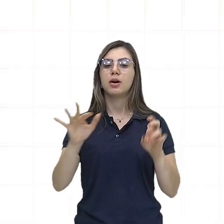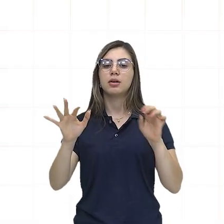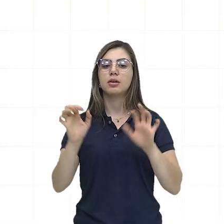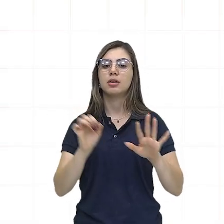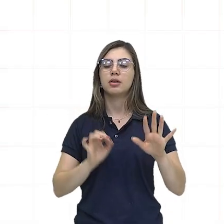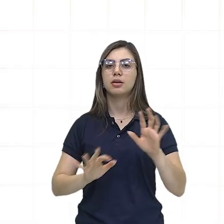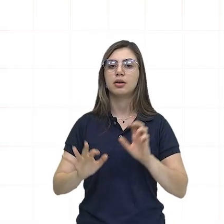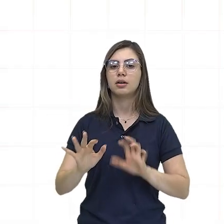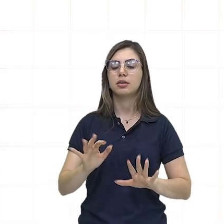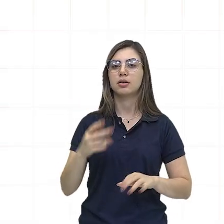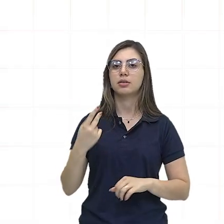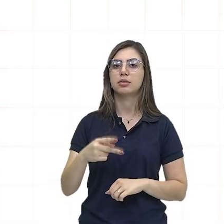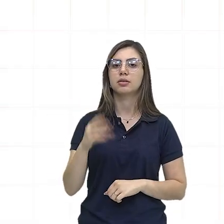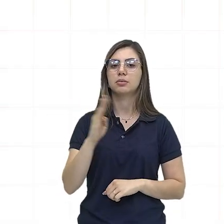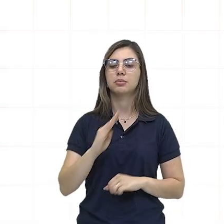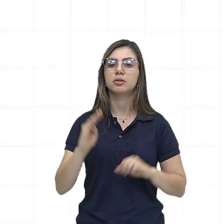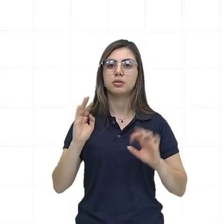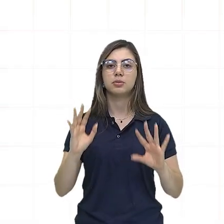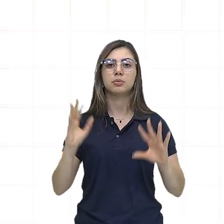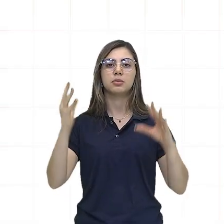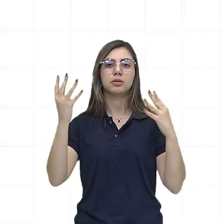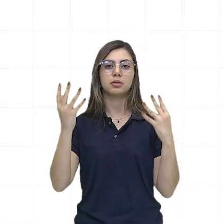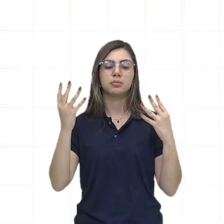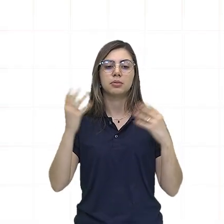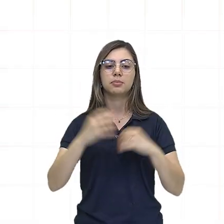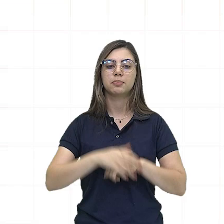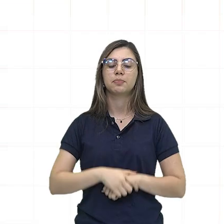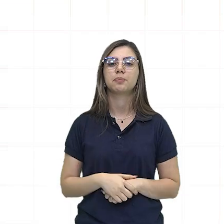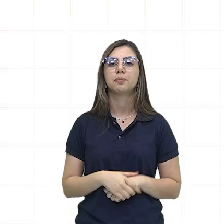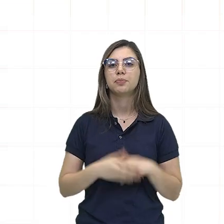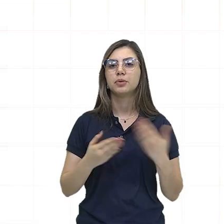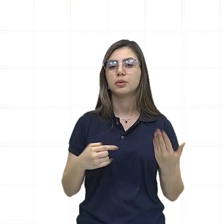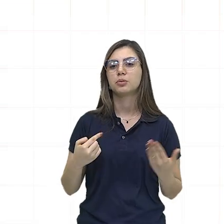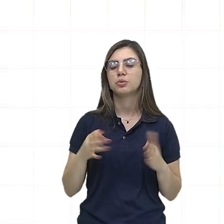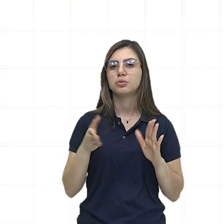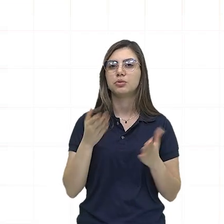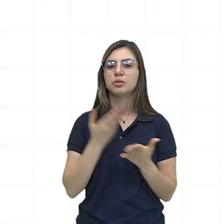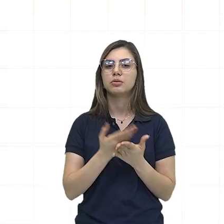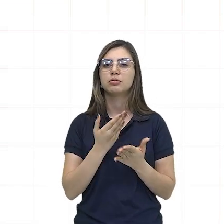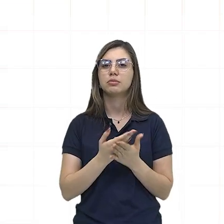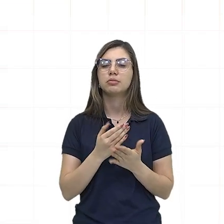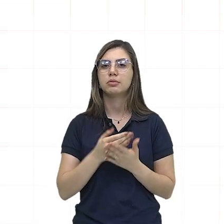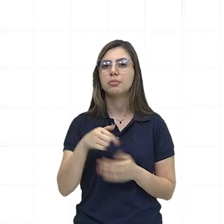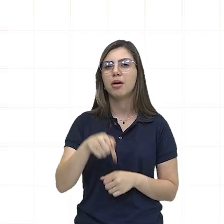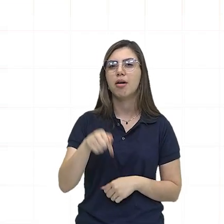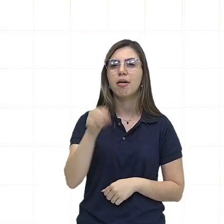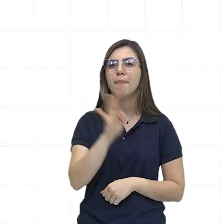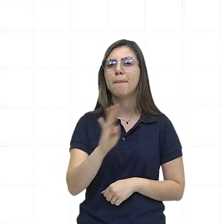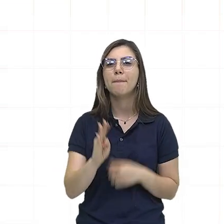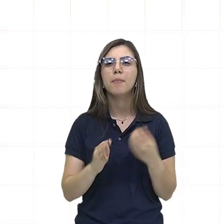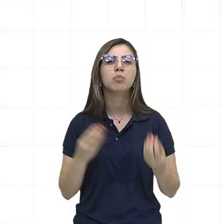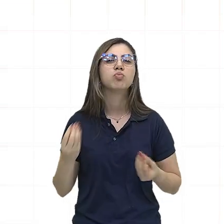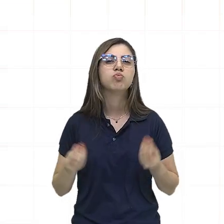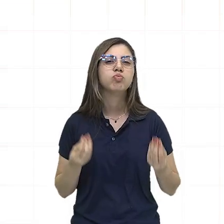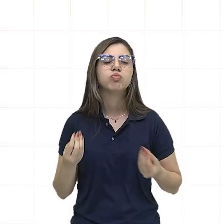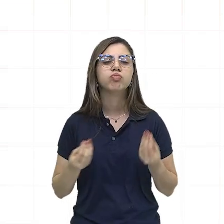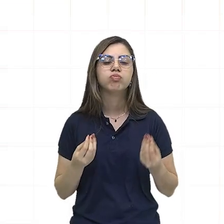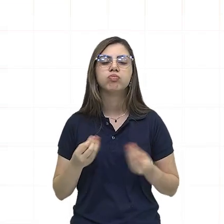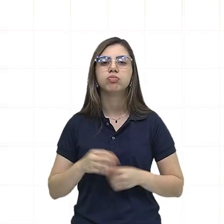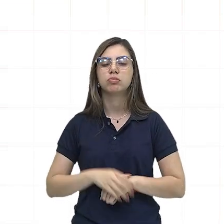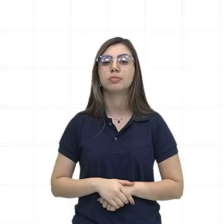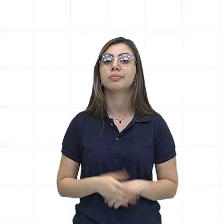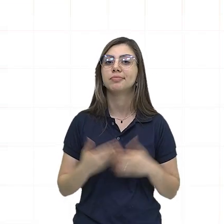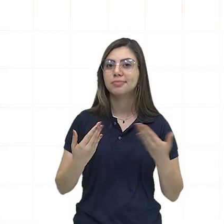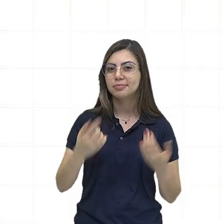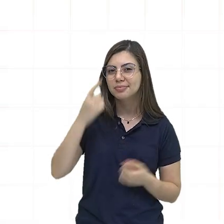5 zonas climáticas no território. Já vimos que o território brasileiro ele